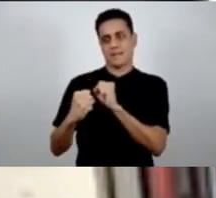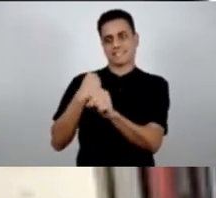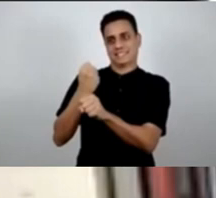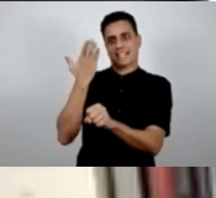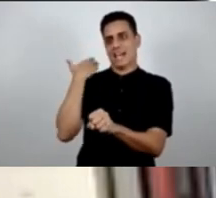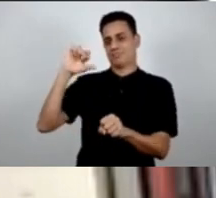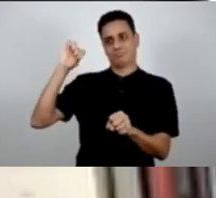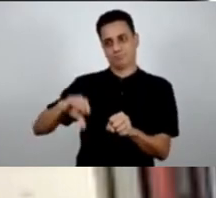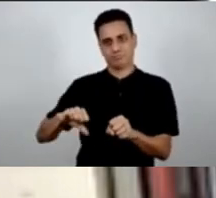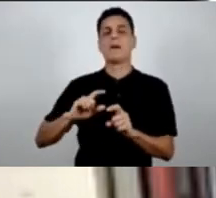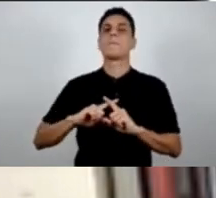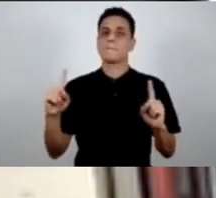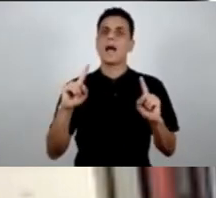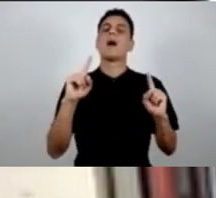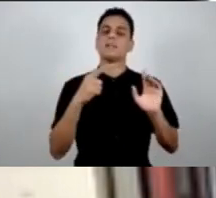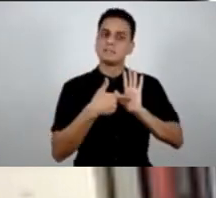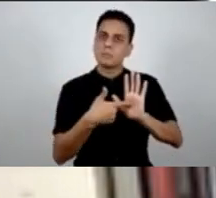2 últimas décadas, a imagem do Brasil